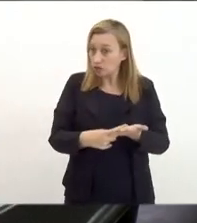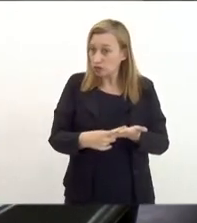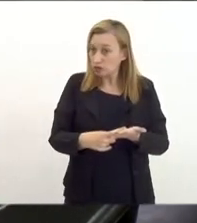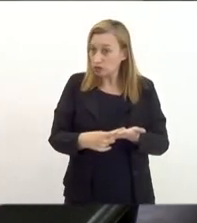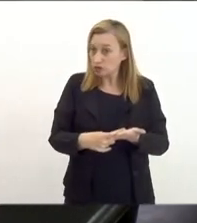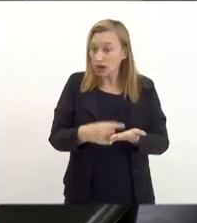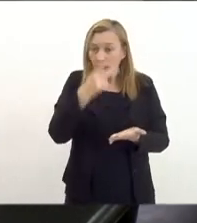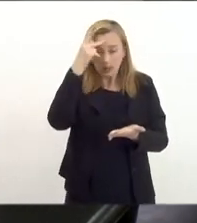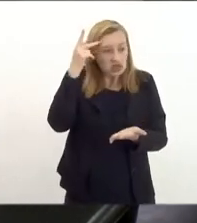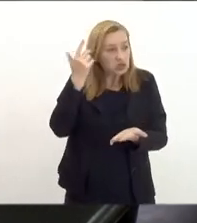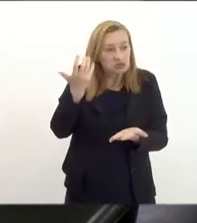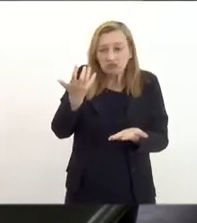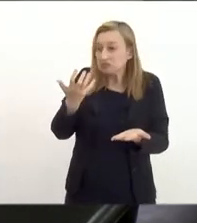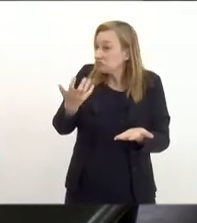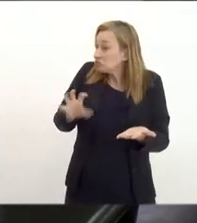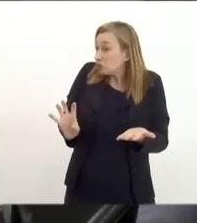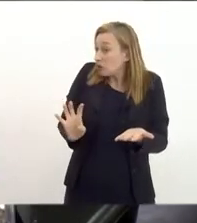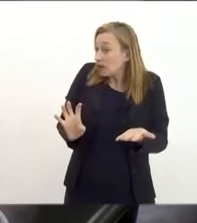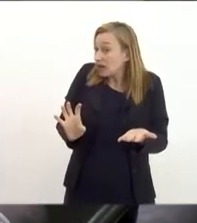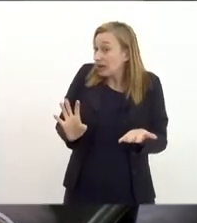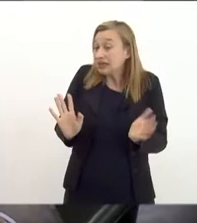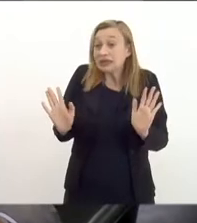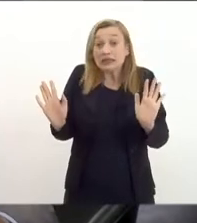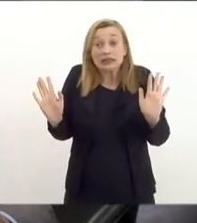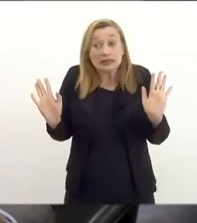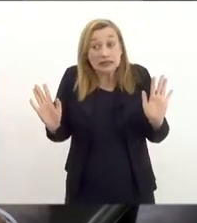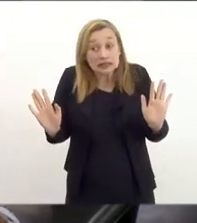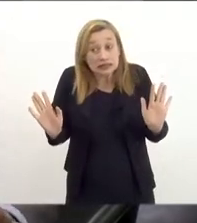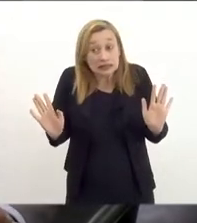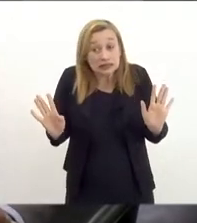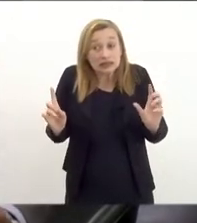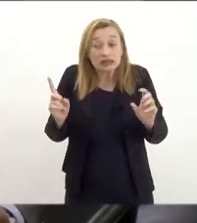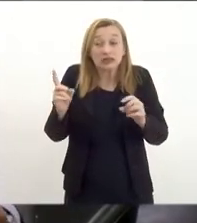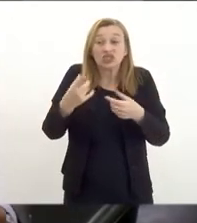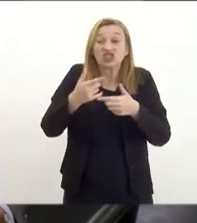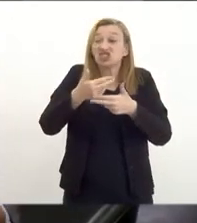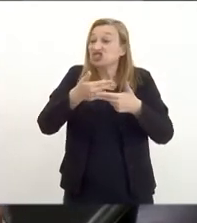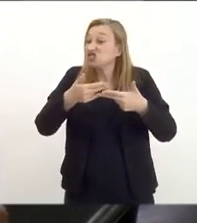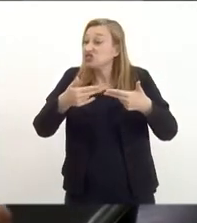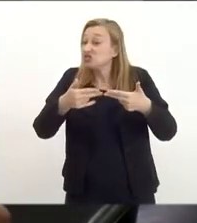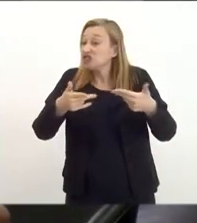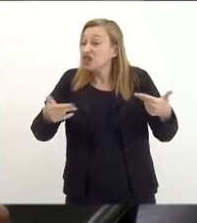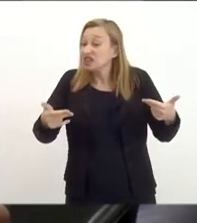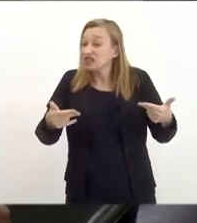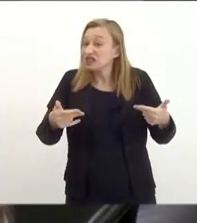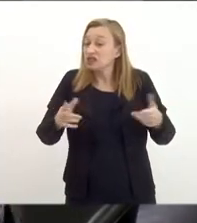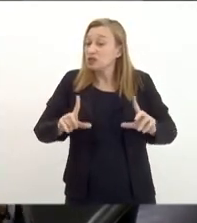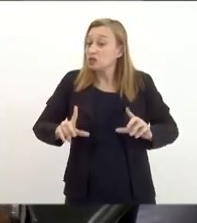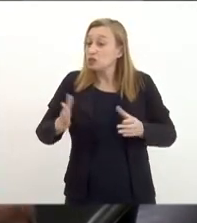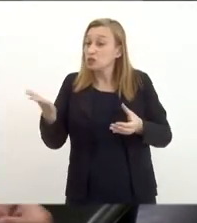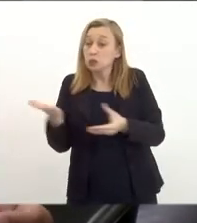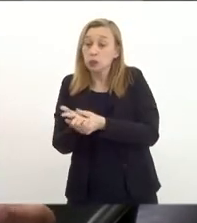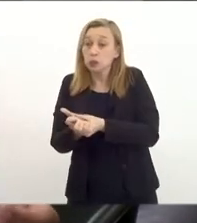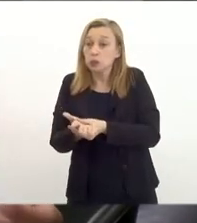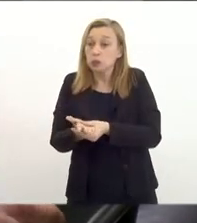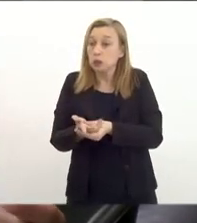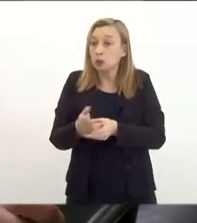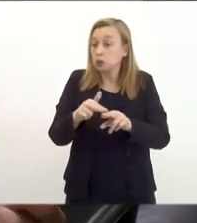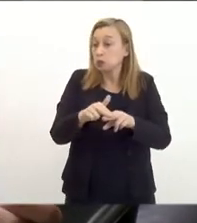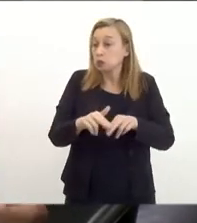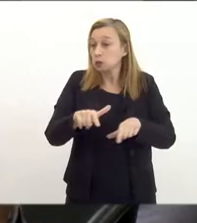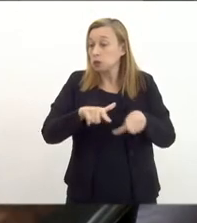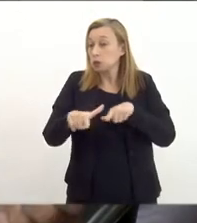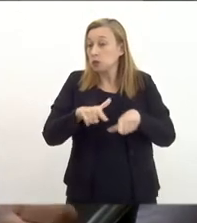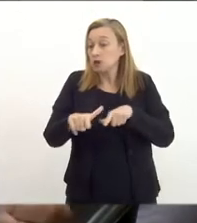E é só pode não aceitar e a gente fica com diversas ações trabalhistas que não se resolve